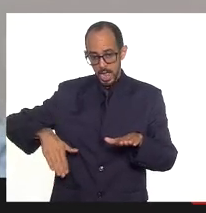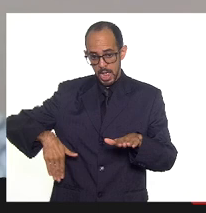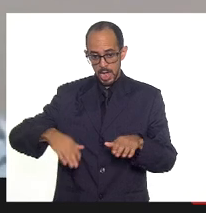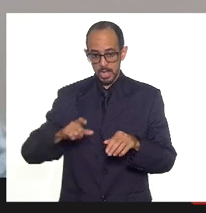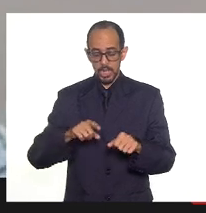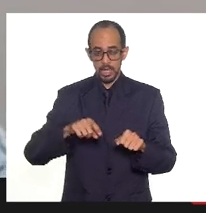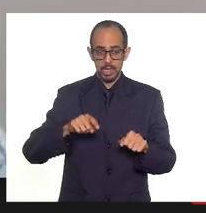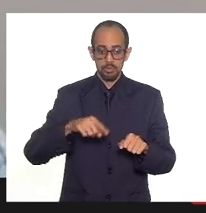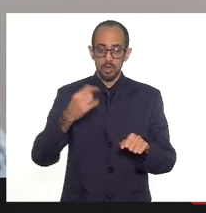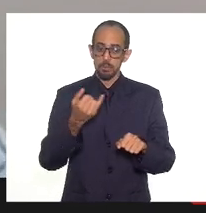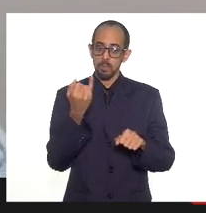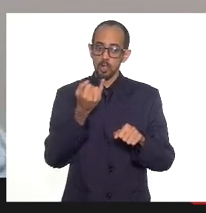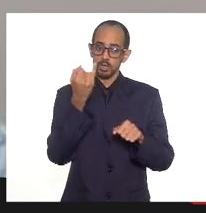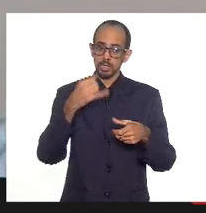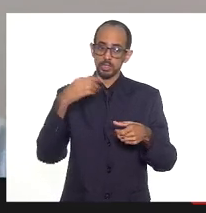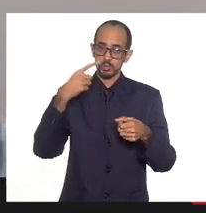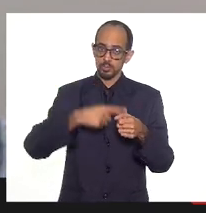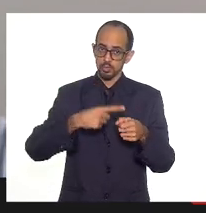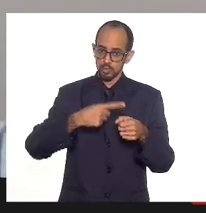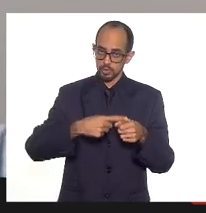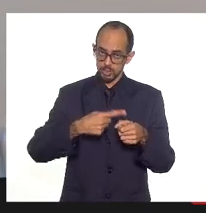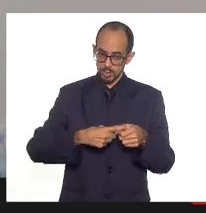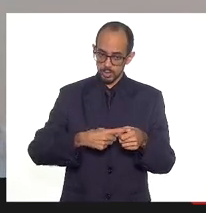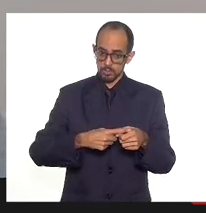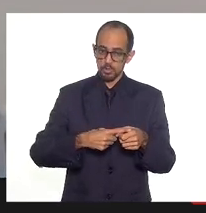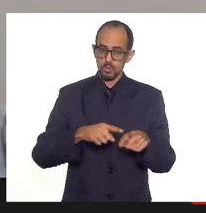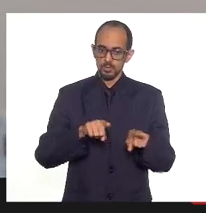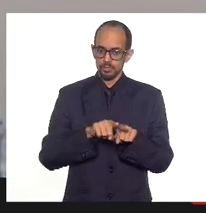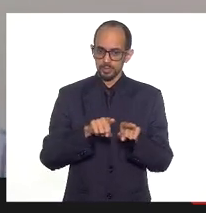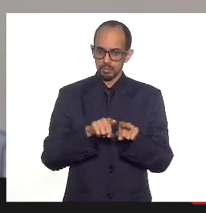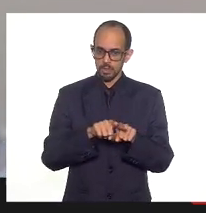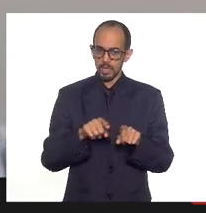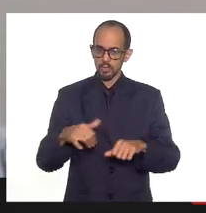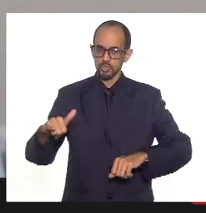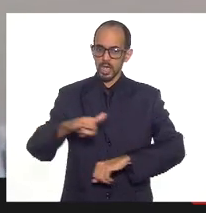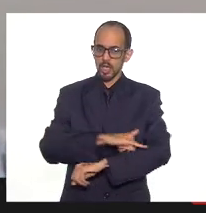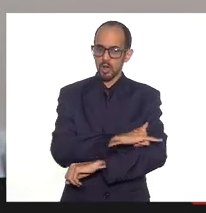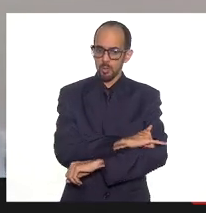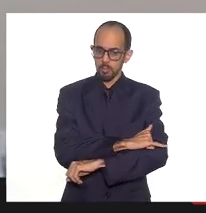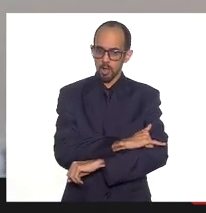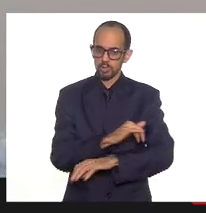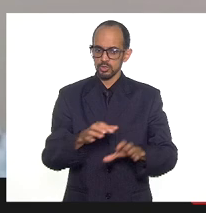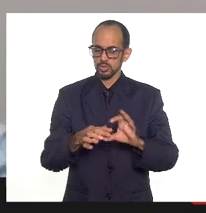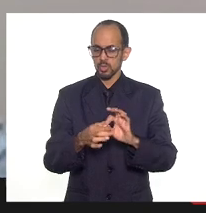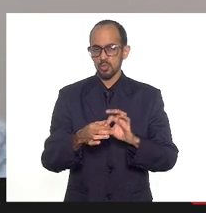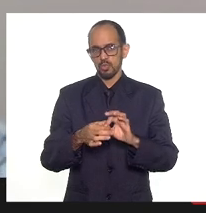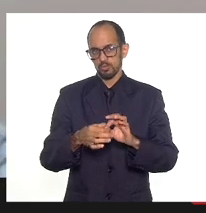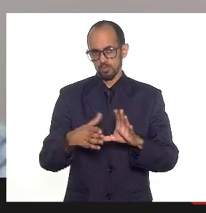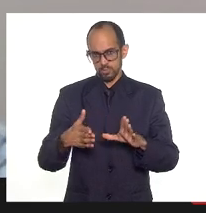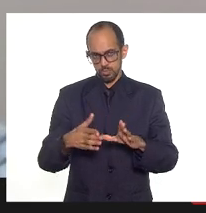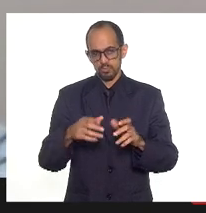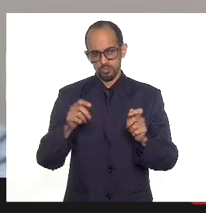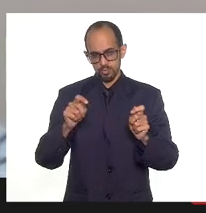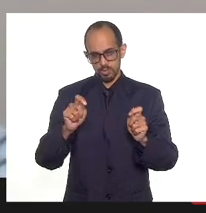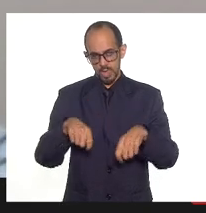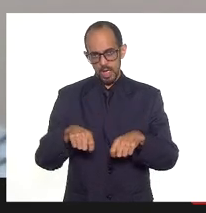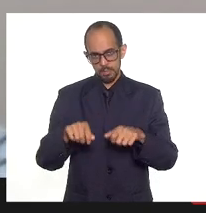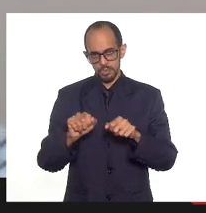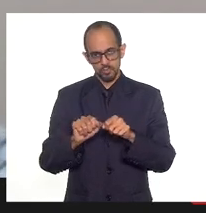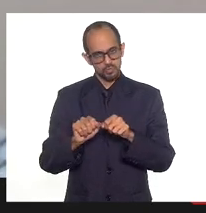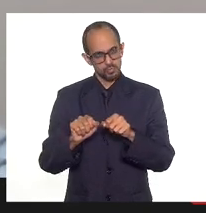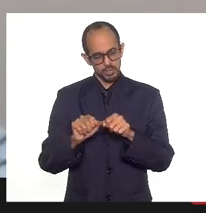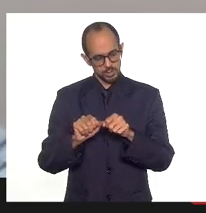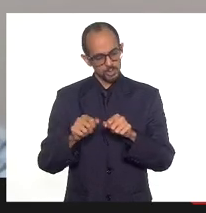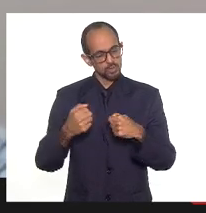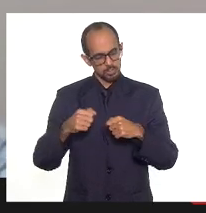Então, quer dizer, qual seria, quer dizer, a visão sobre, por exemplo, os aeroportos que estão aí disponíveis, o que podem ser feitos, a gente tentar fazer uma